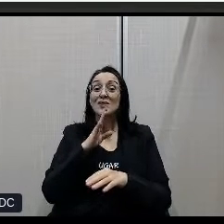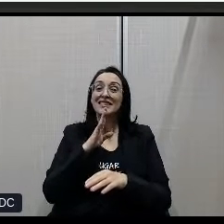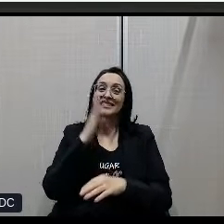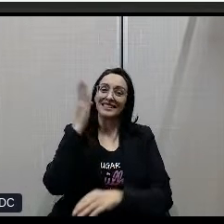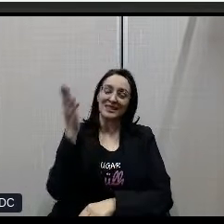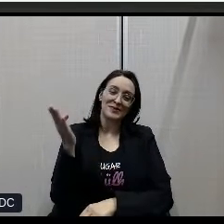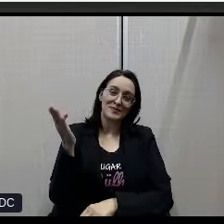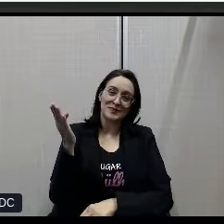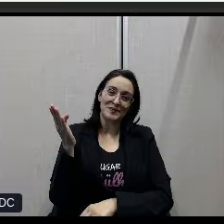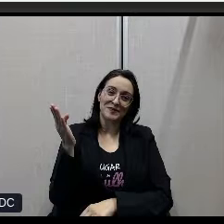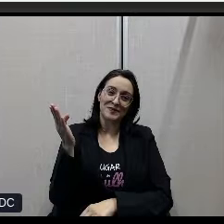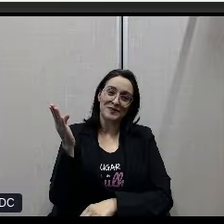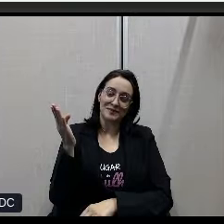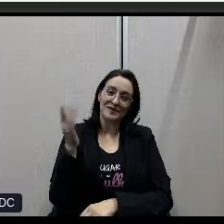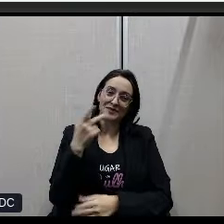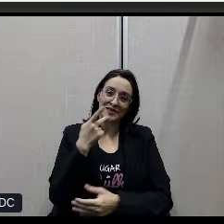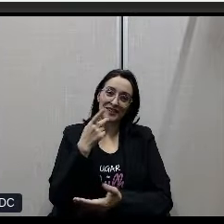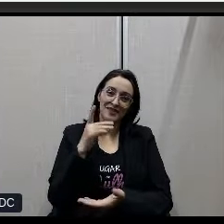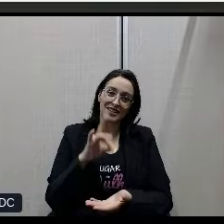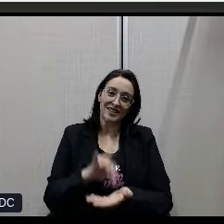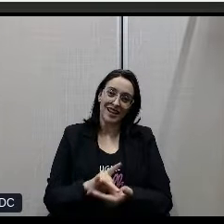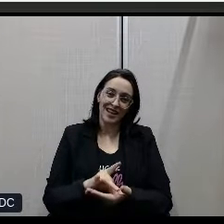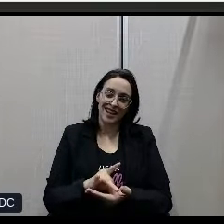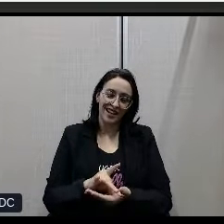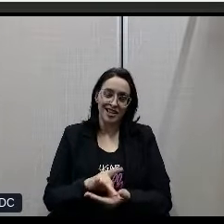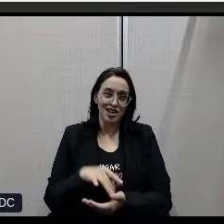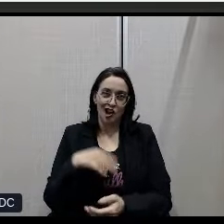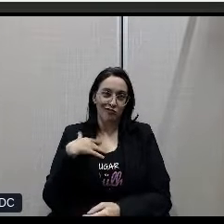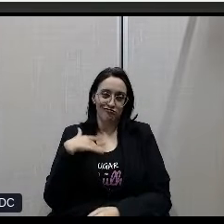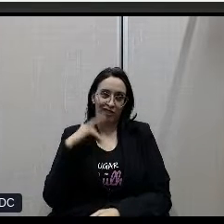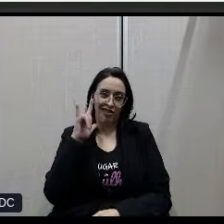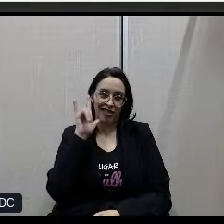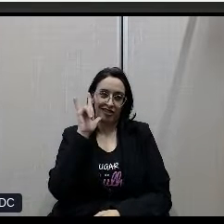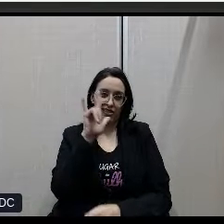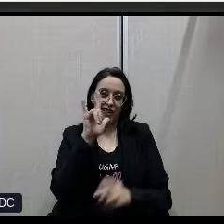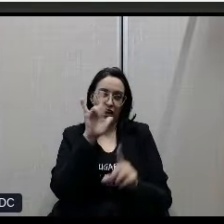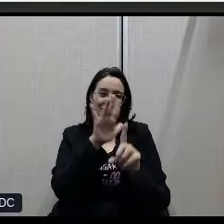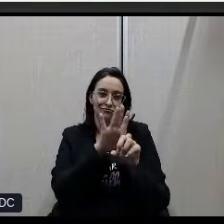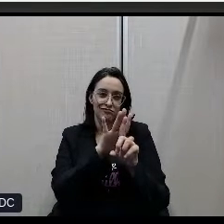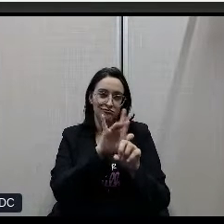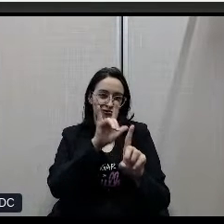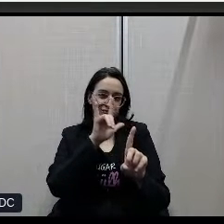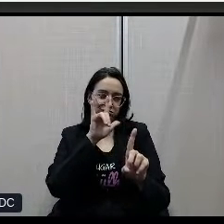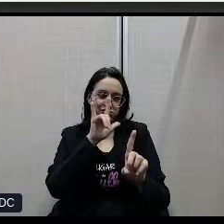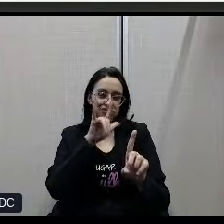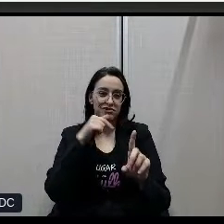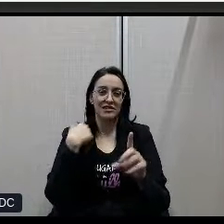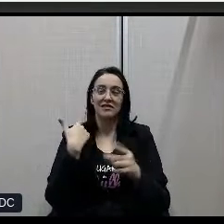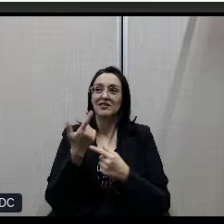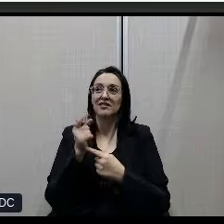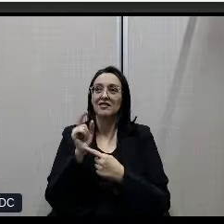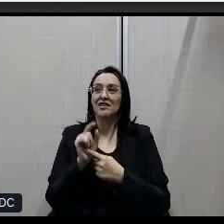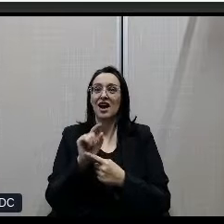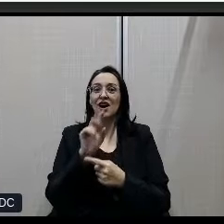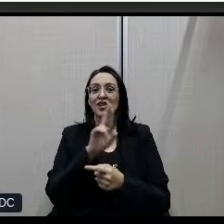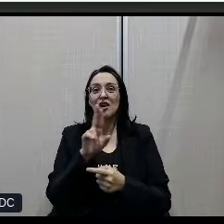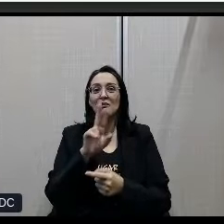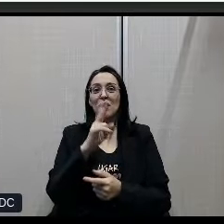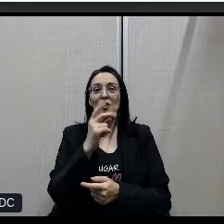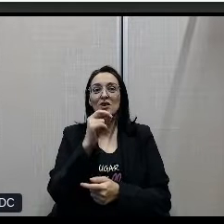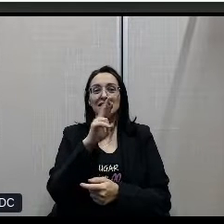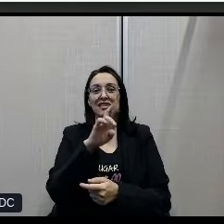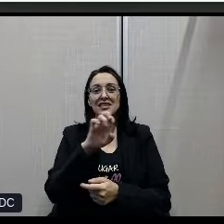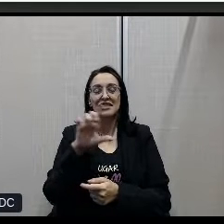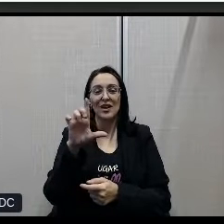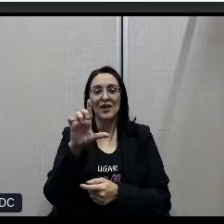rapaz. Cá entre nós, era meu crush na época, tá? E o sobrenome dele era justamente Orcel. Ele é um